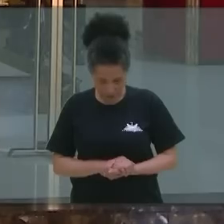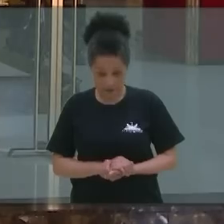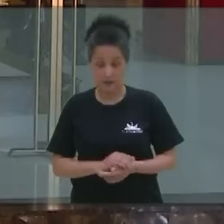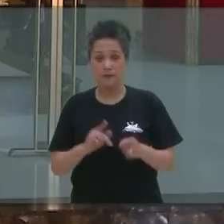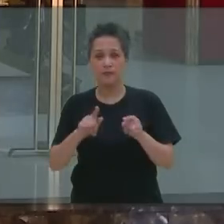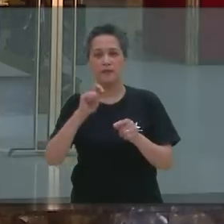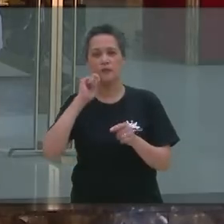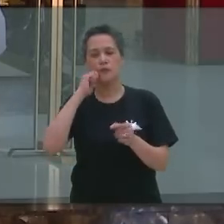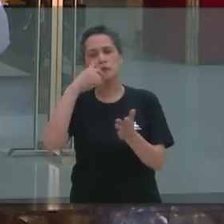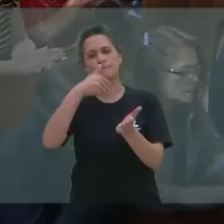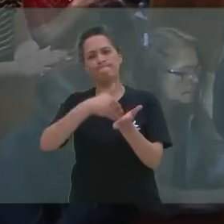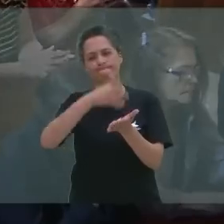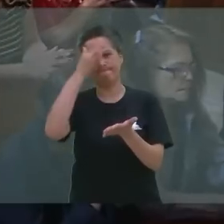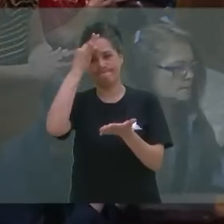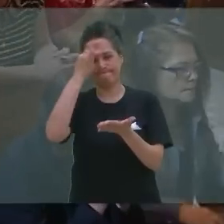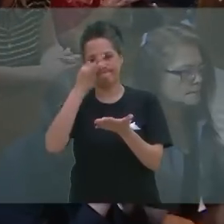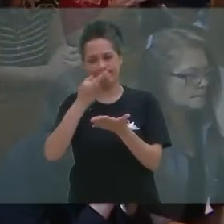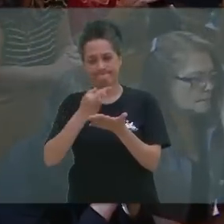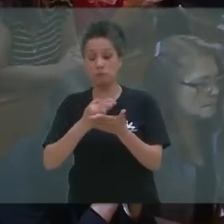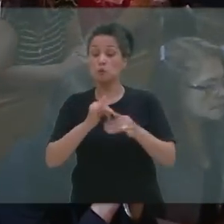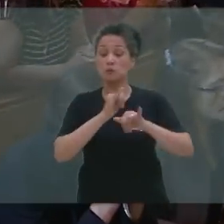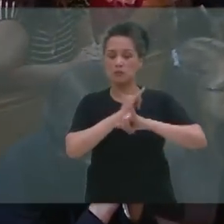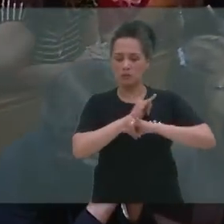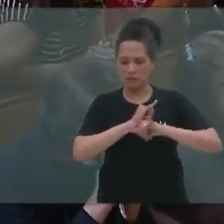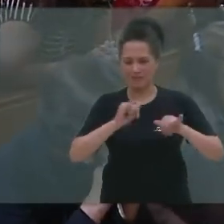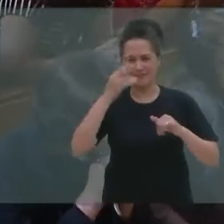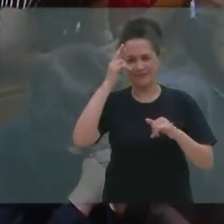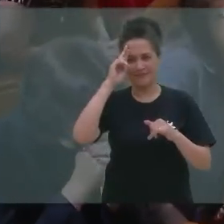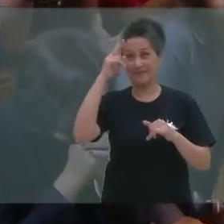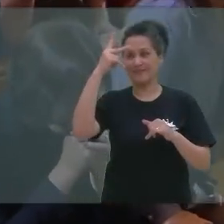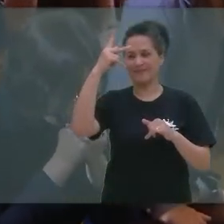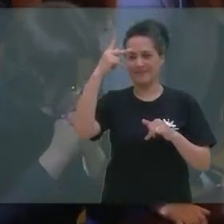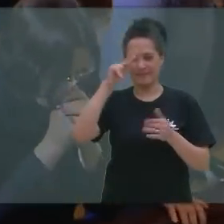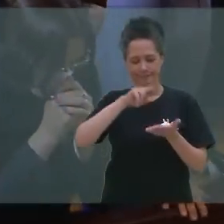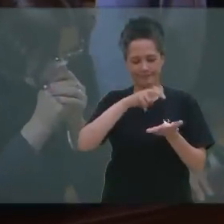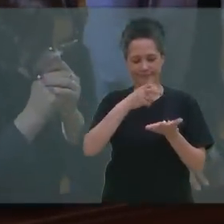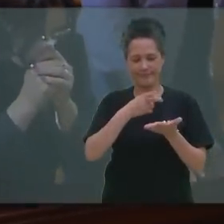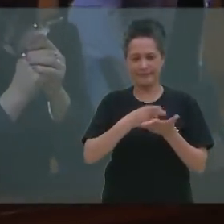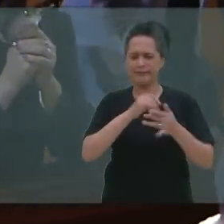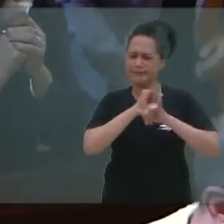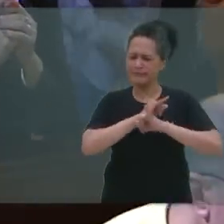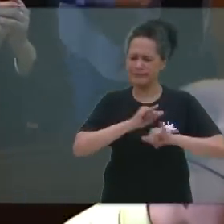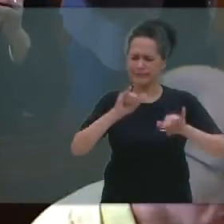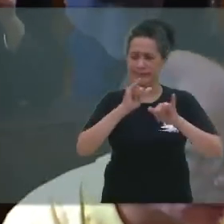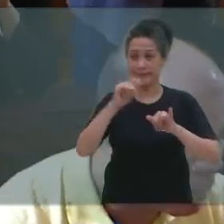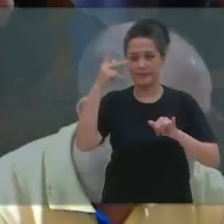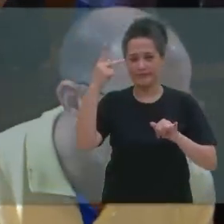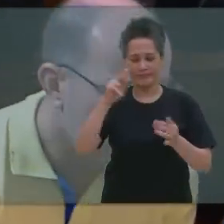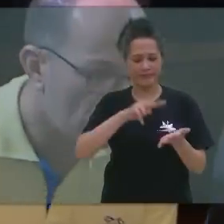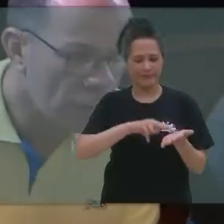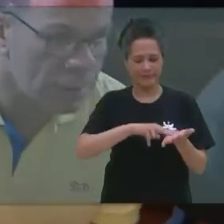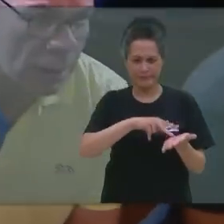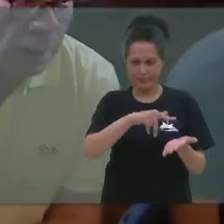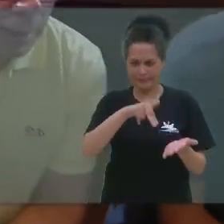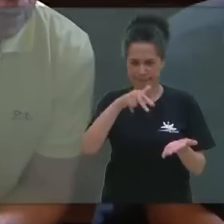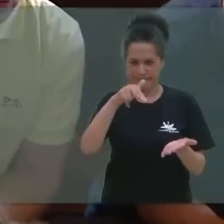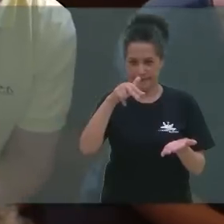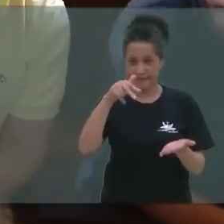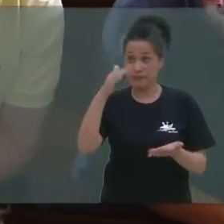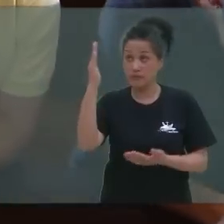Eis o mistério da fé. Anunciamos, Senhor, a vossa morte e proclamamos a